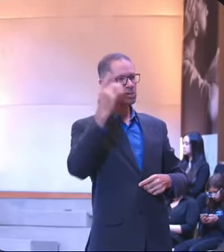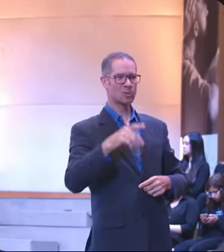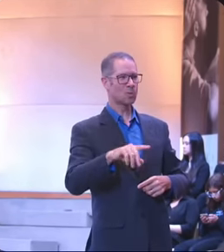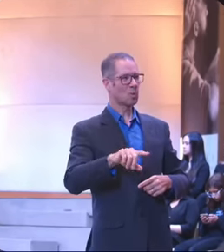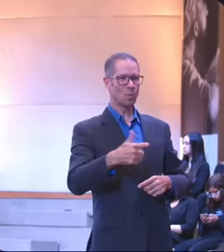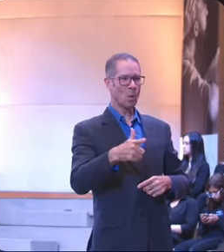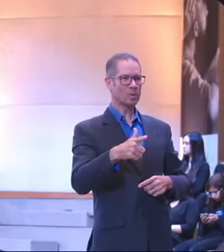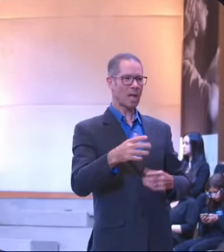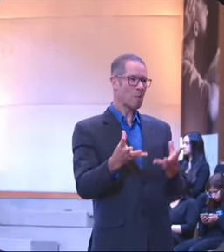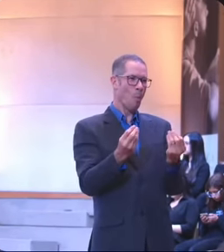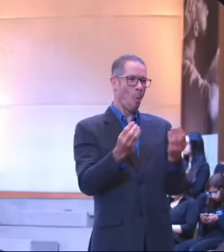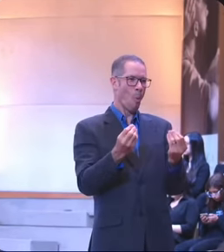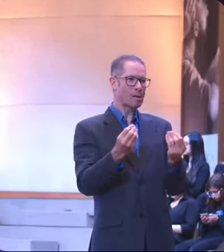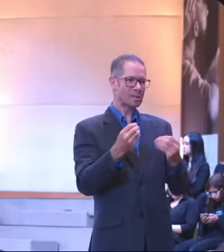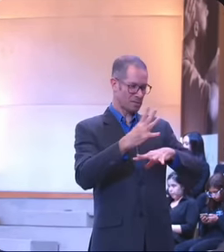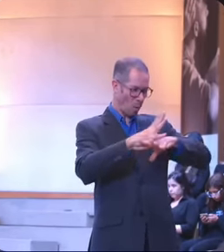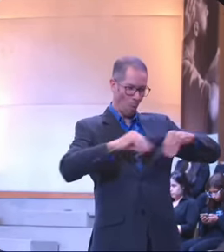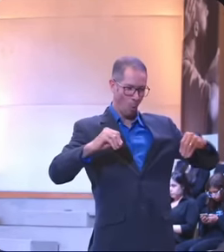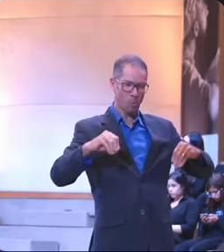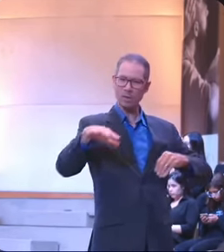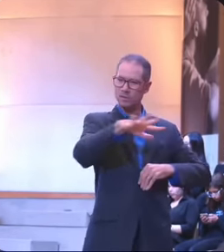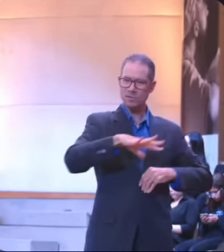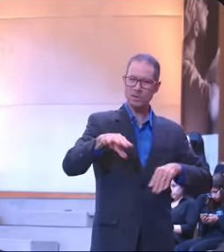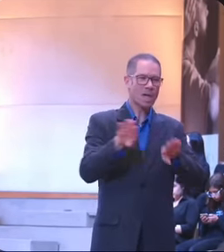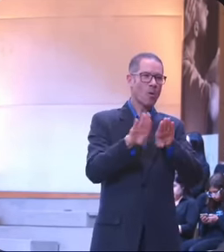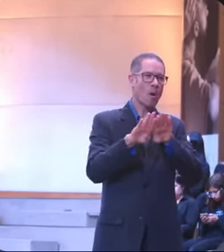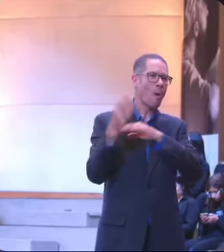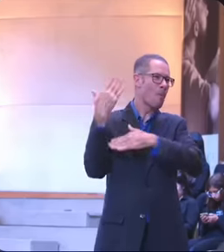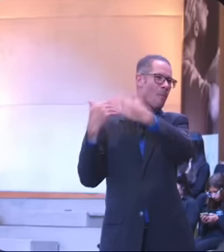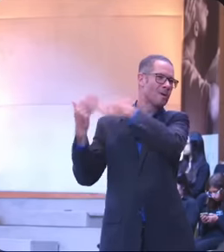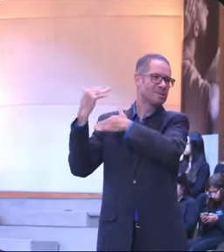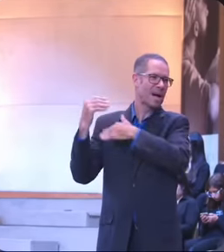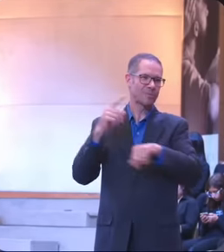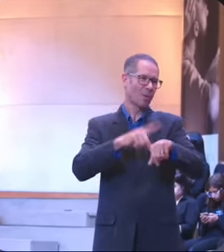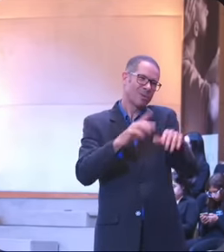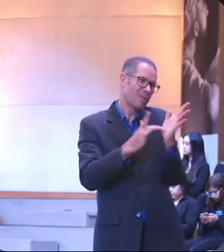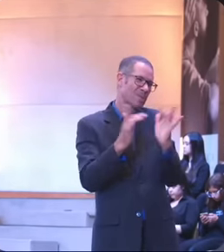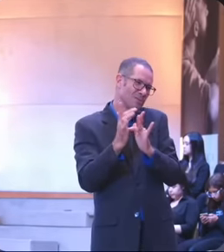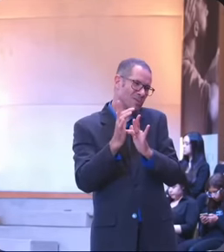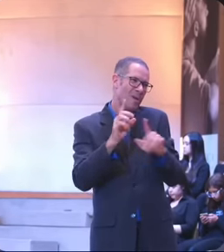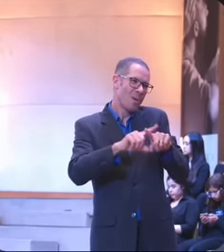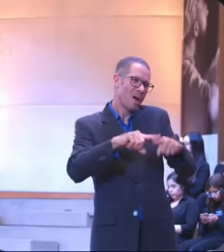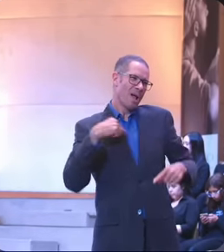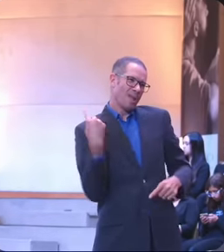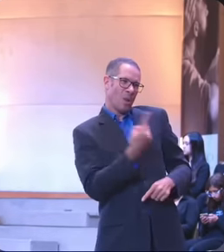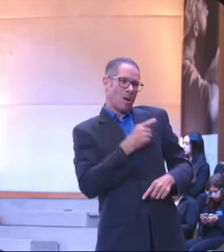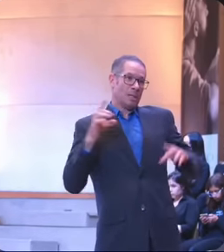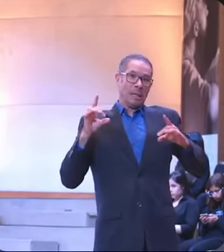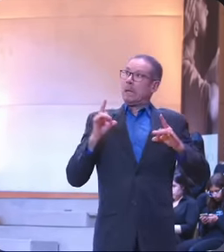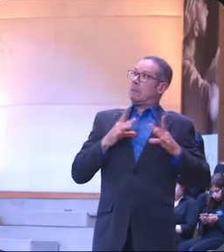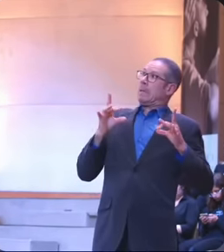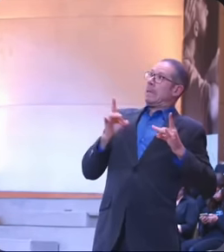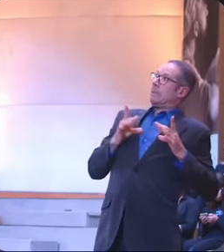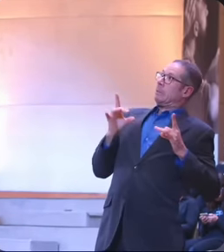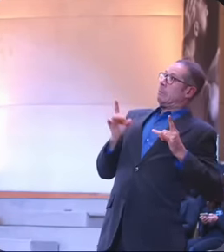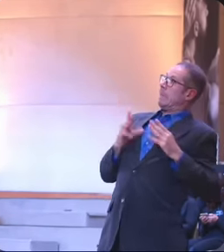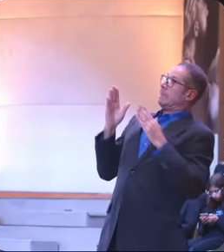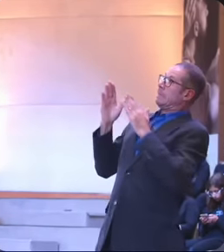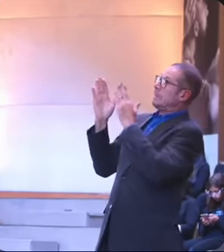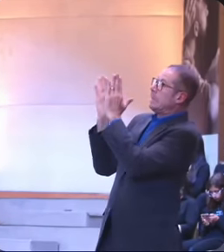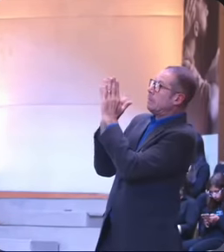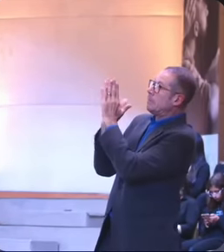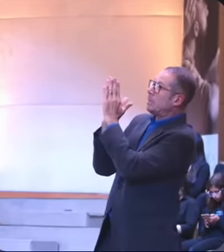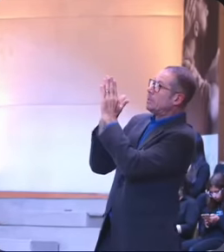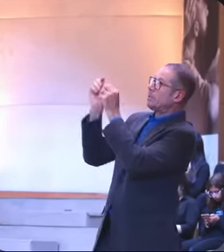curas no nosso meio quanto existiam no passado? Porque nós temos medo de pedir os milagres de